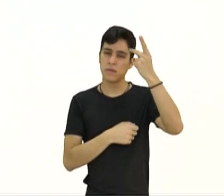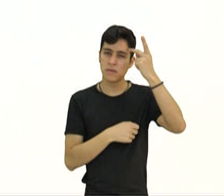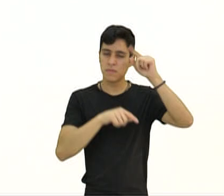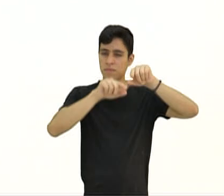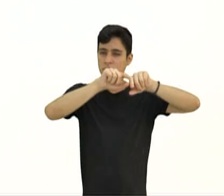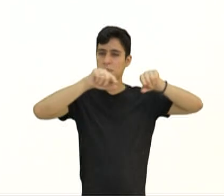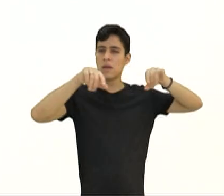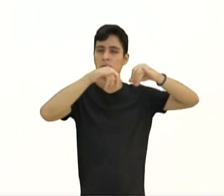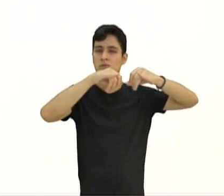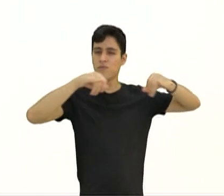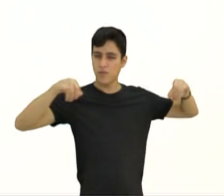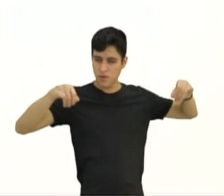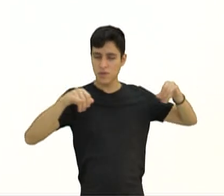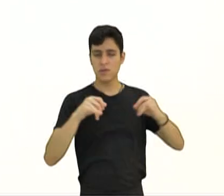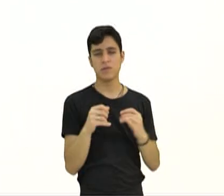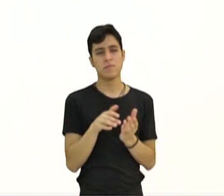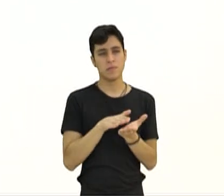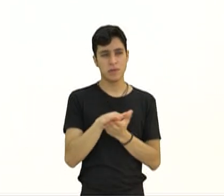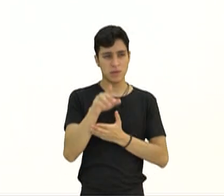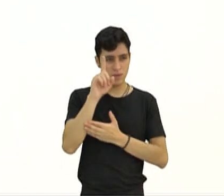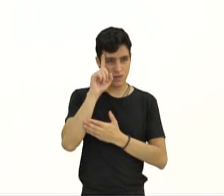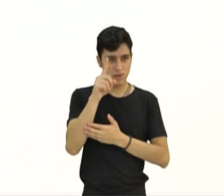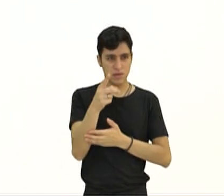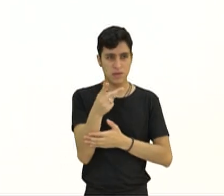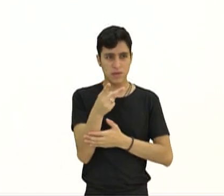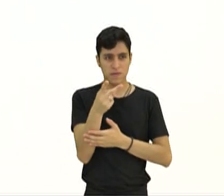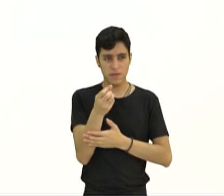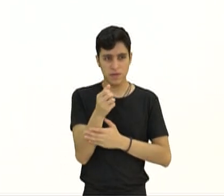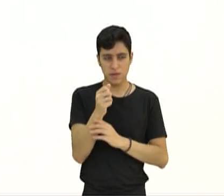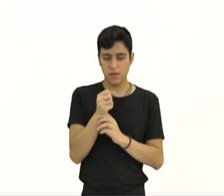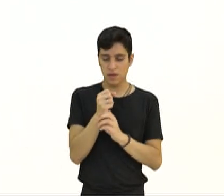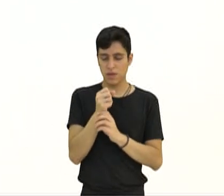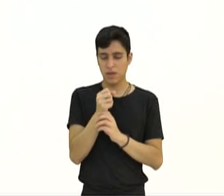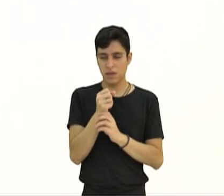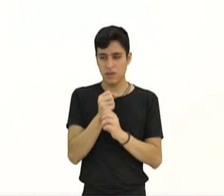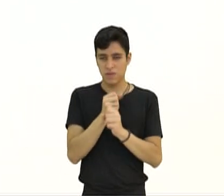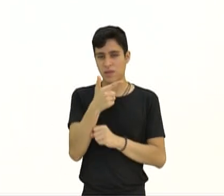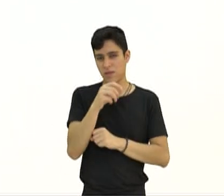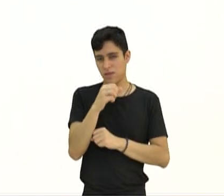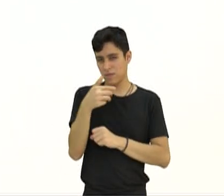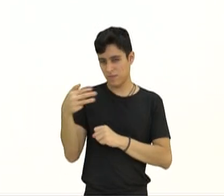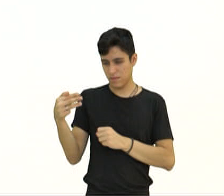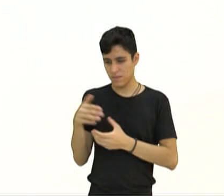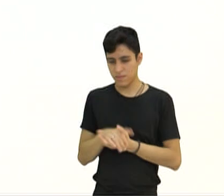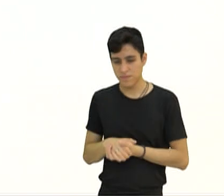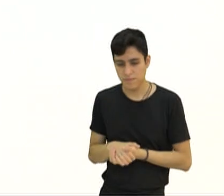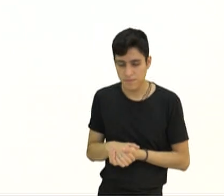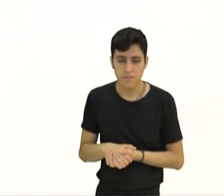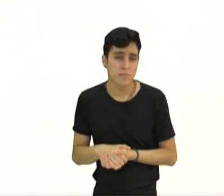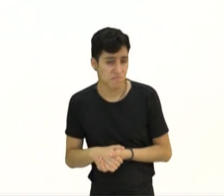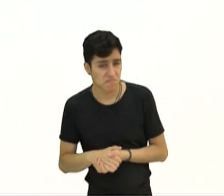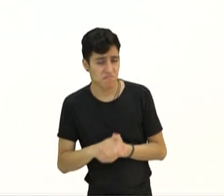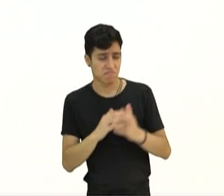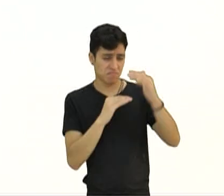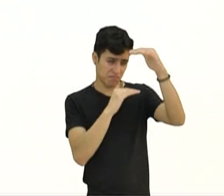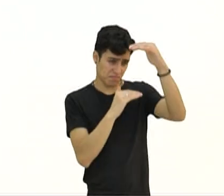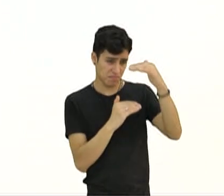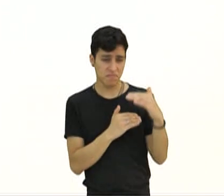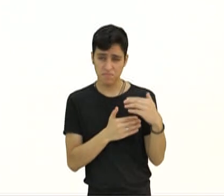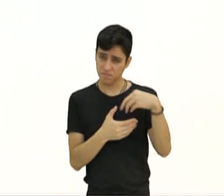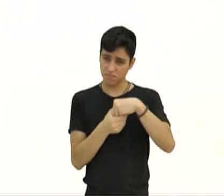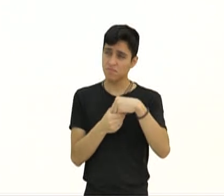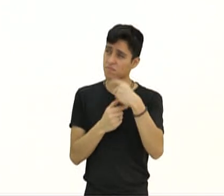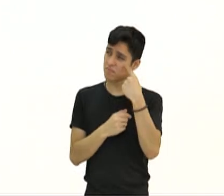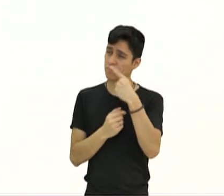pichada no Rio, publicada em 26/12/2013. Veja só, nesse início foram contempladas as informações principais da